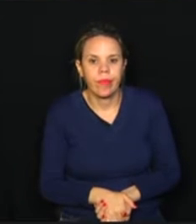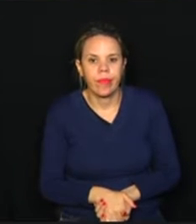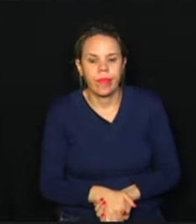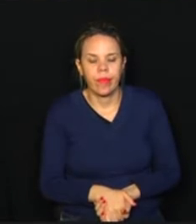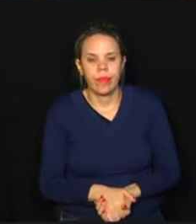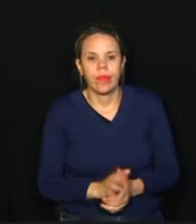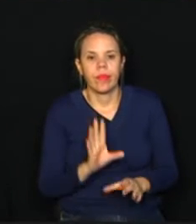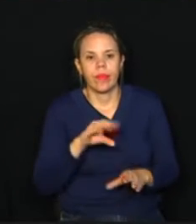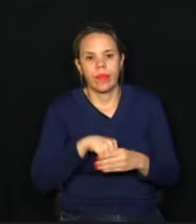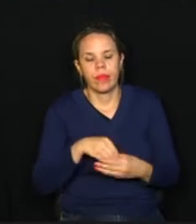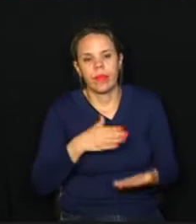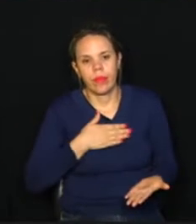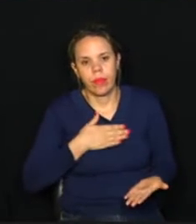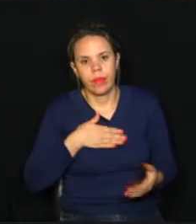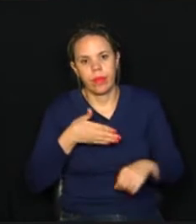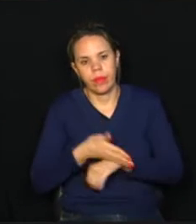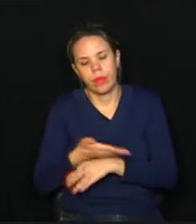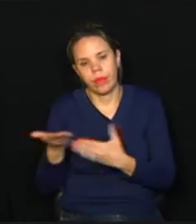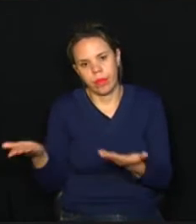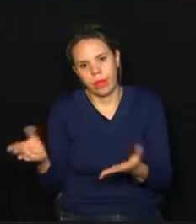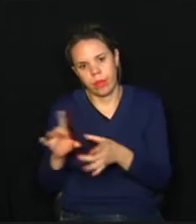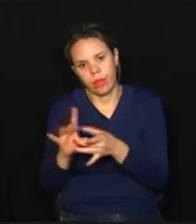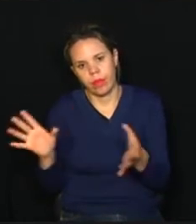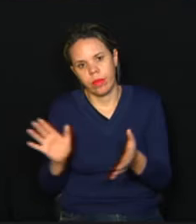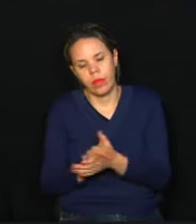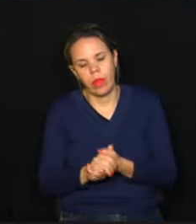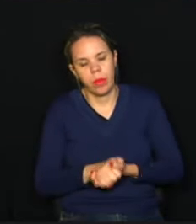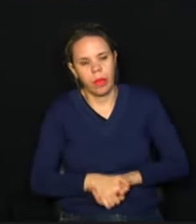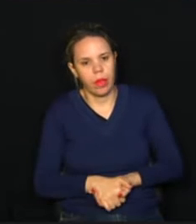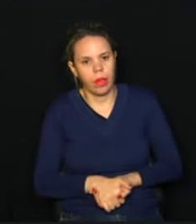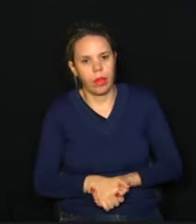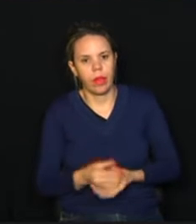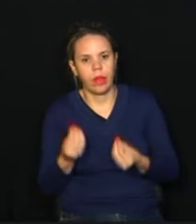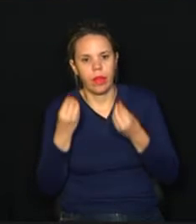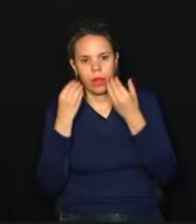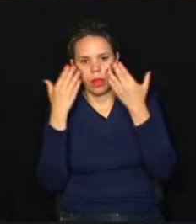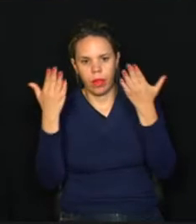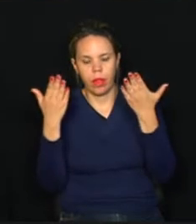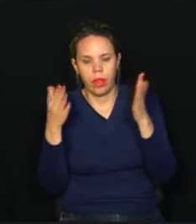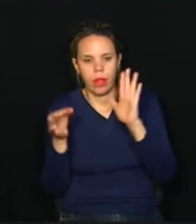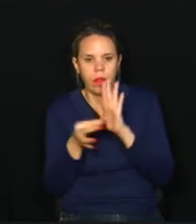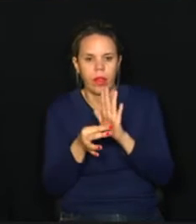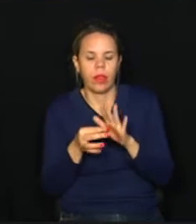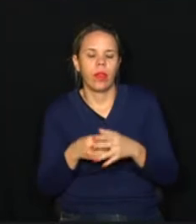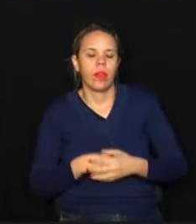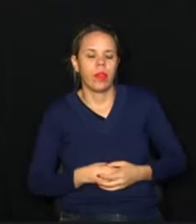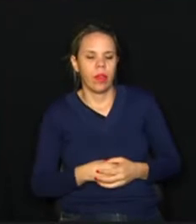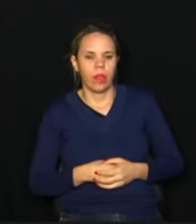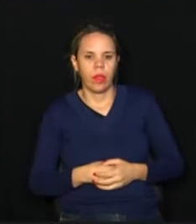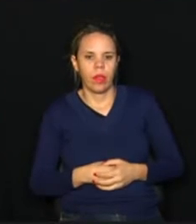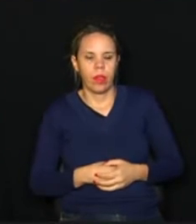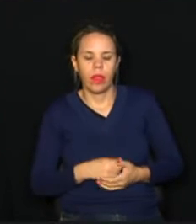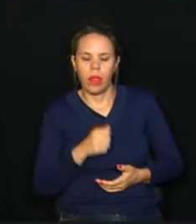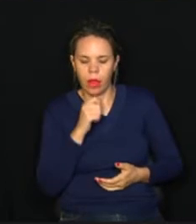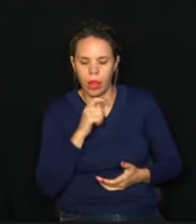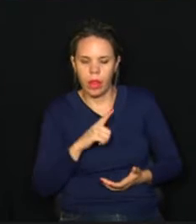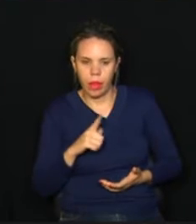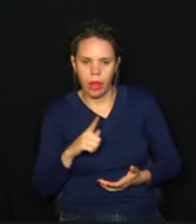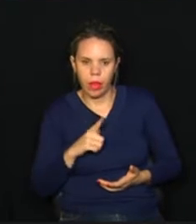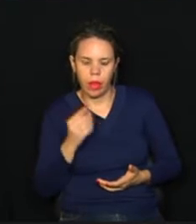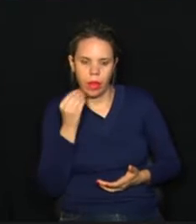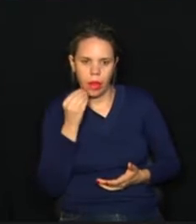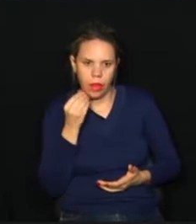dentro da minha participação aqui, eu coloco essa visão de que ainda existe espaço para